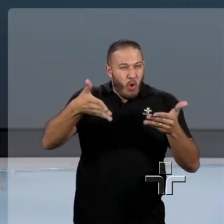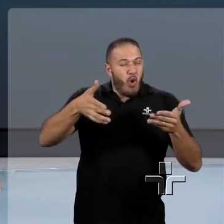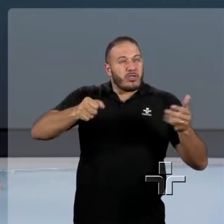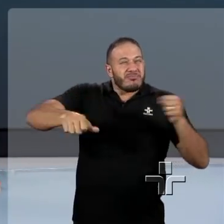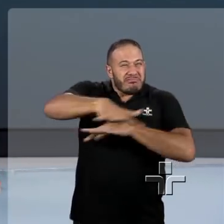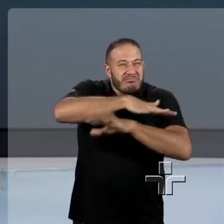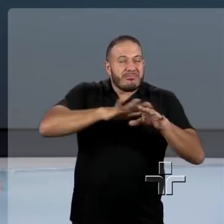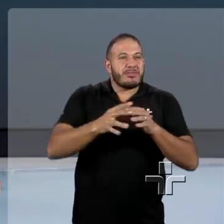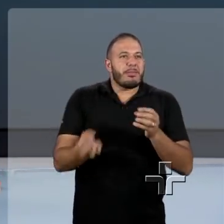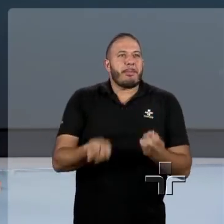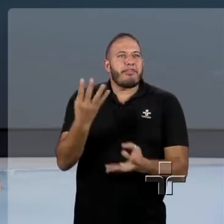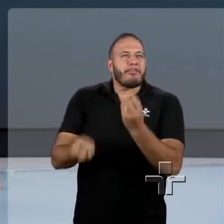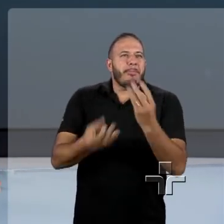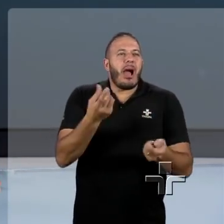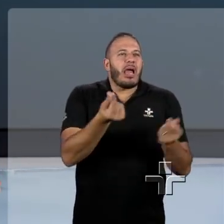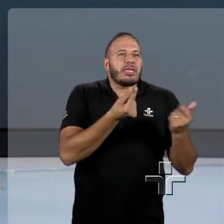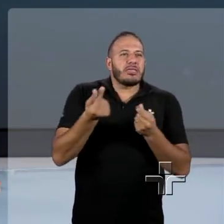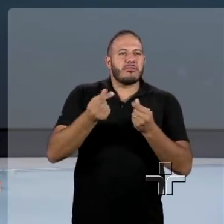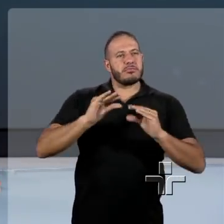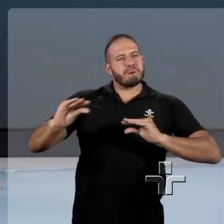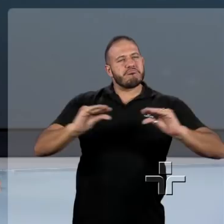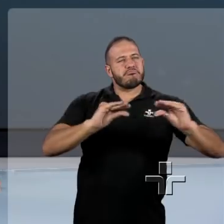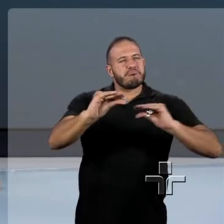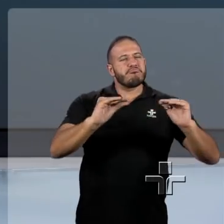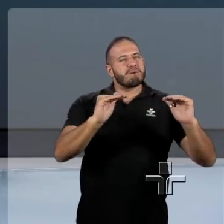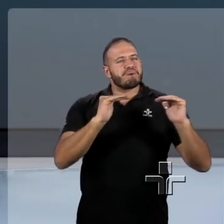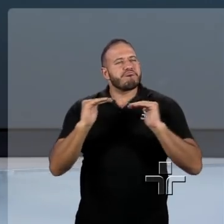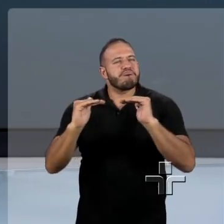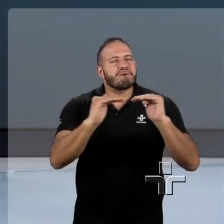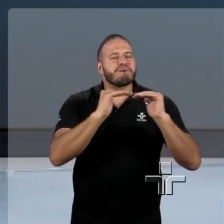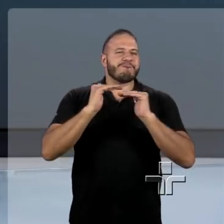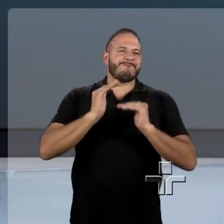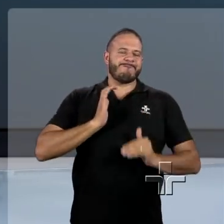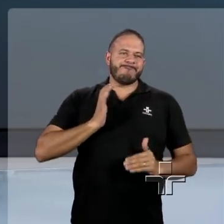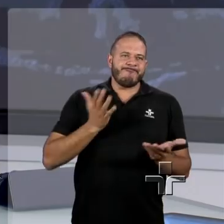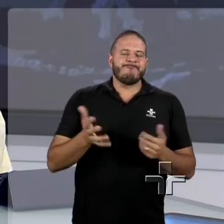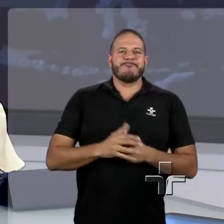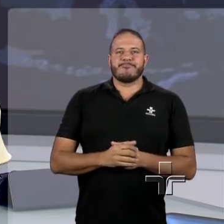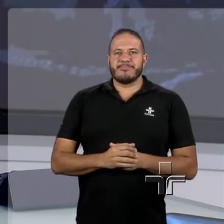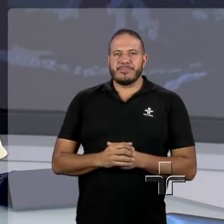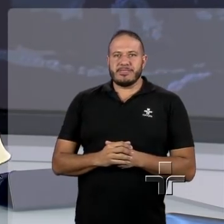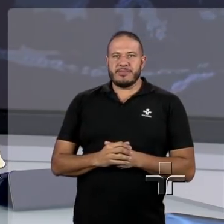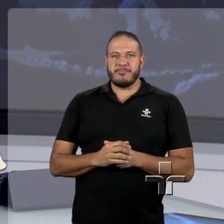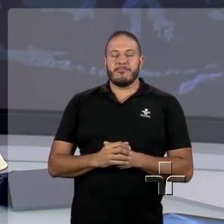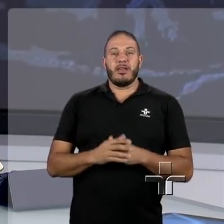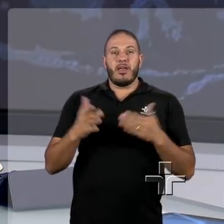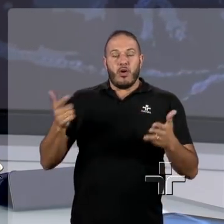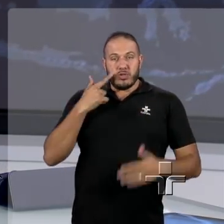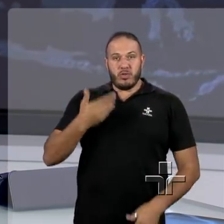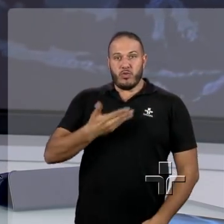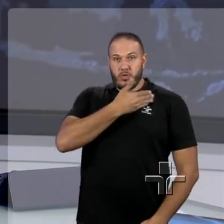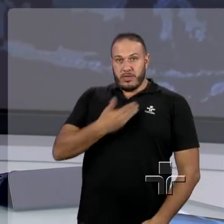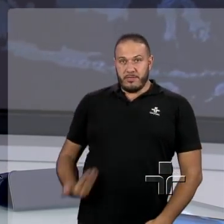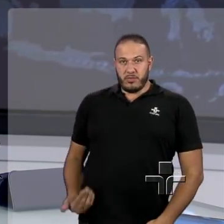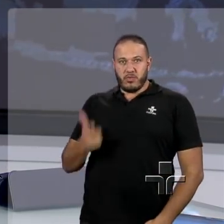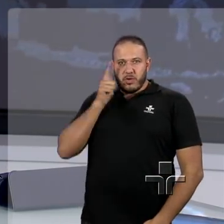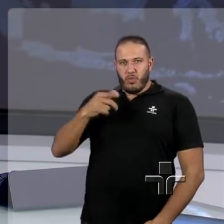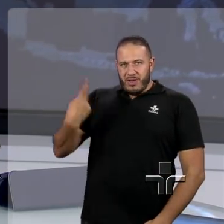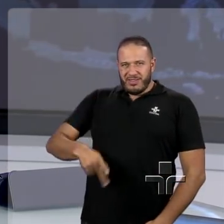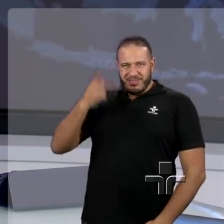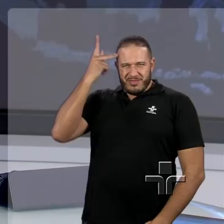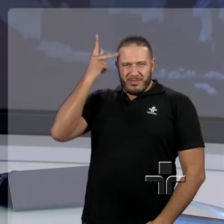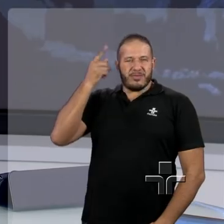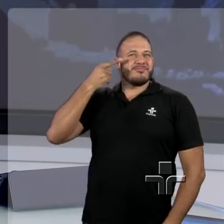tanta riqueza, cabe melhor distribuir. Então, isso é uma questão humanitária. O governador eleito de São Paulo, João